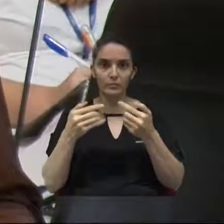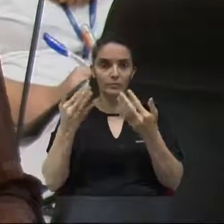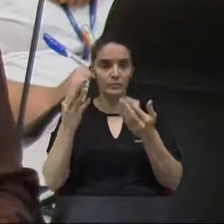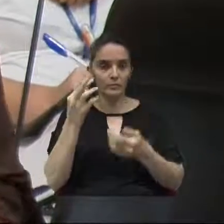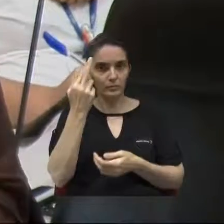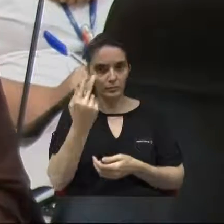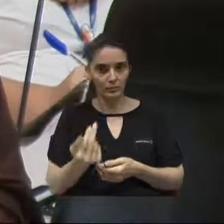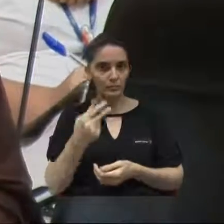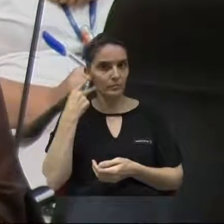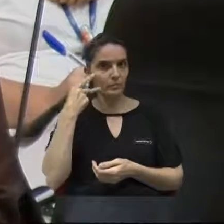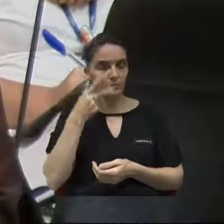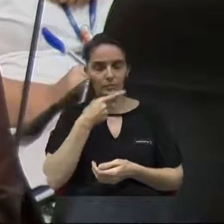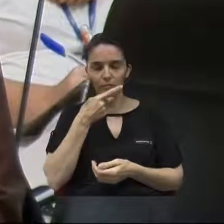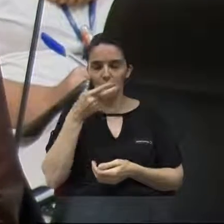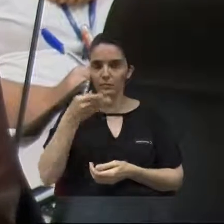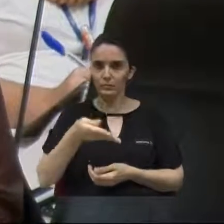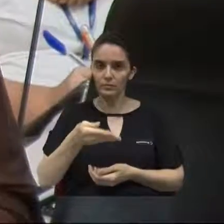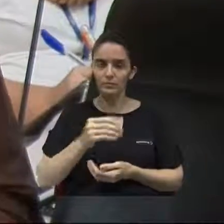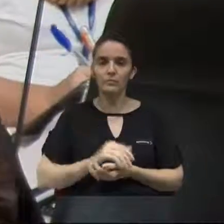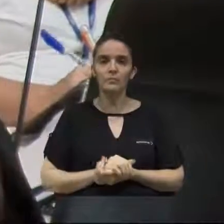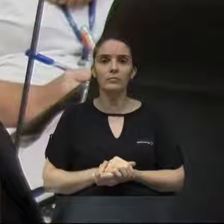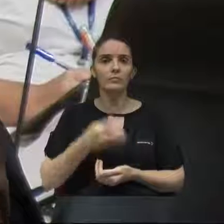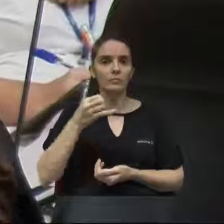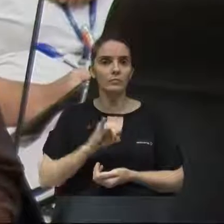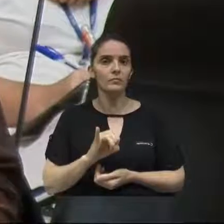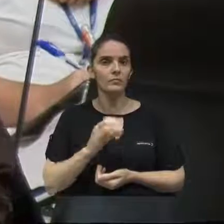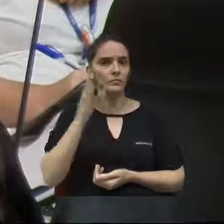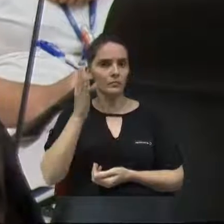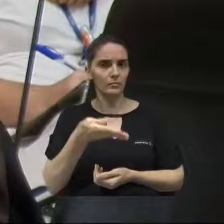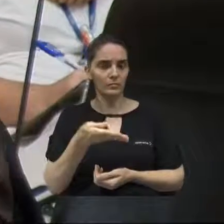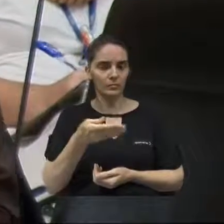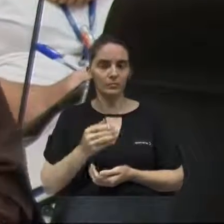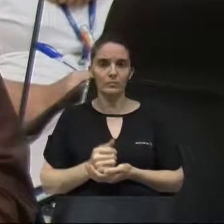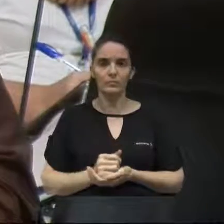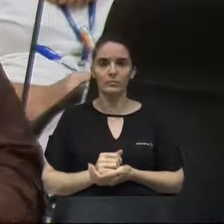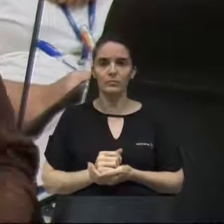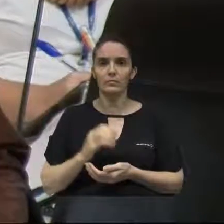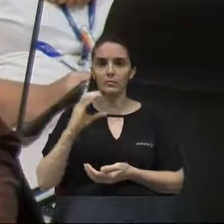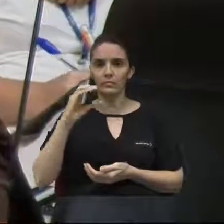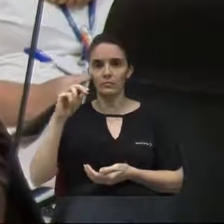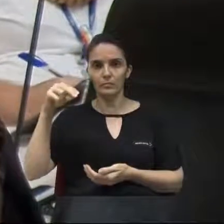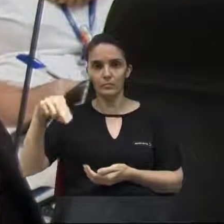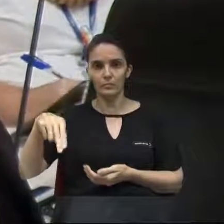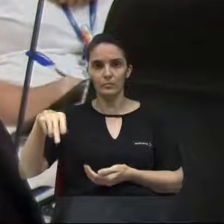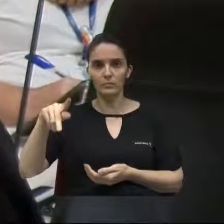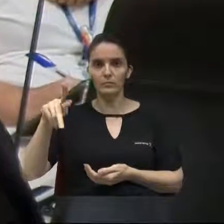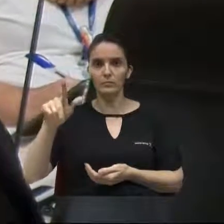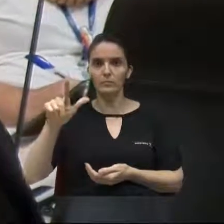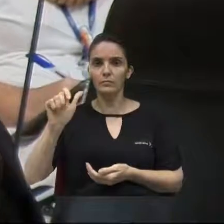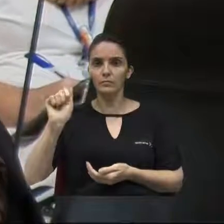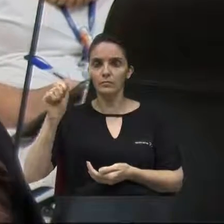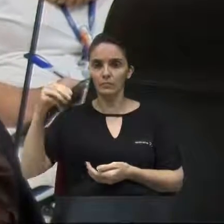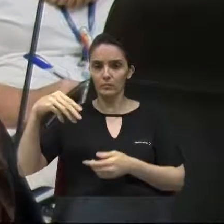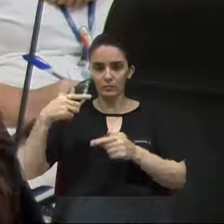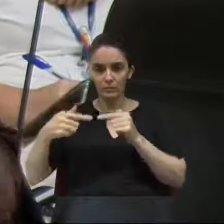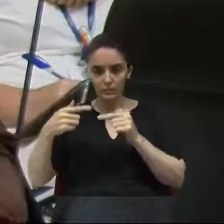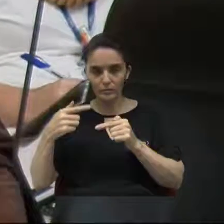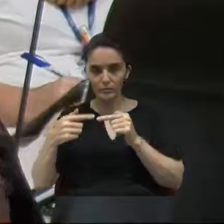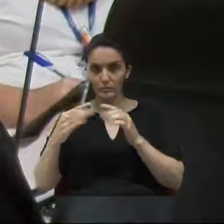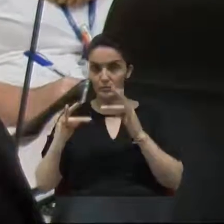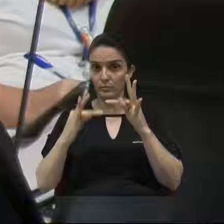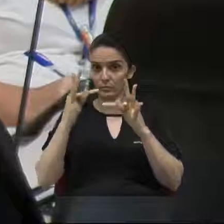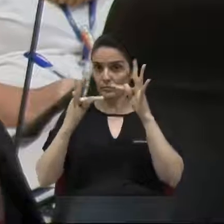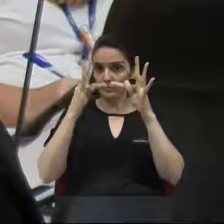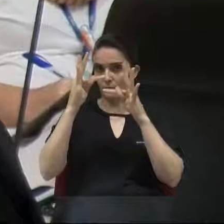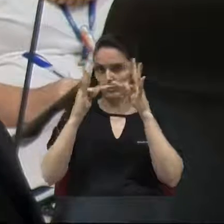Né? Se tivesse realmente já passado pelo Complan, tido uma discussão, e lá os técnicos